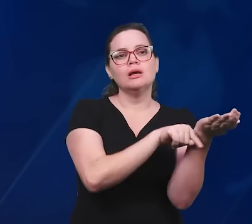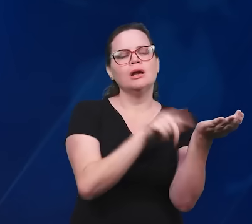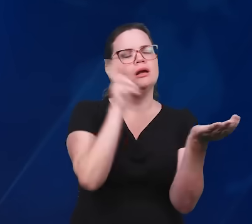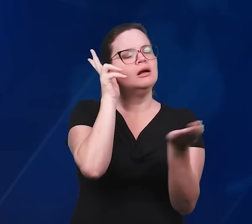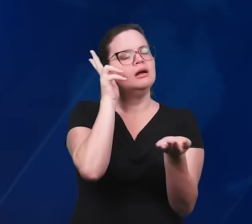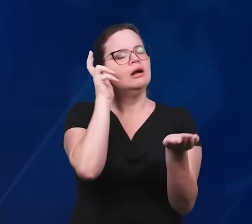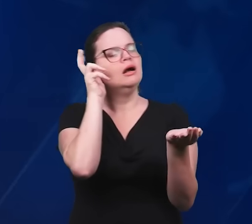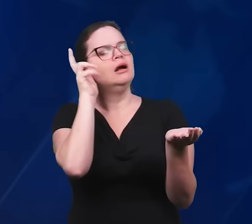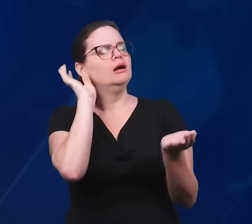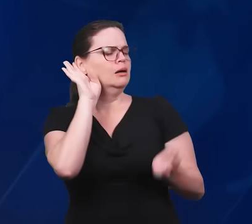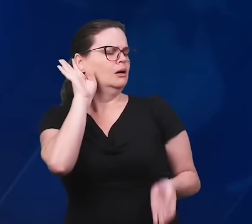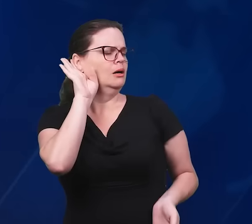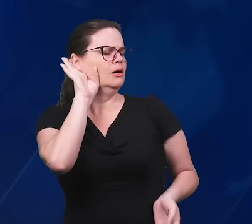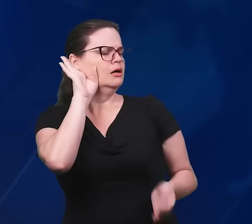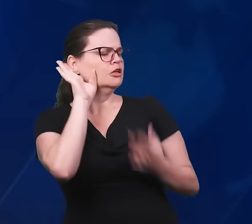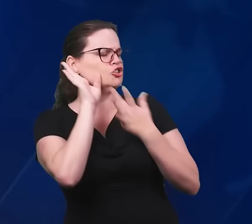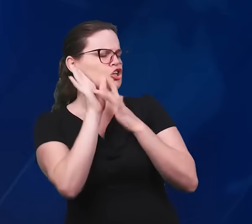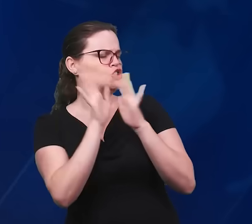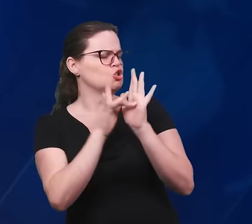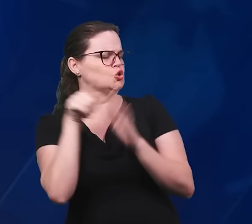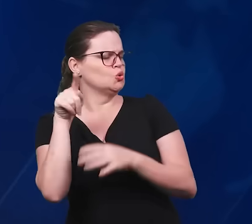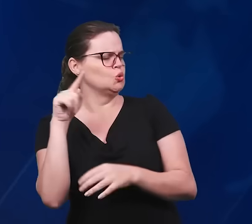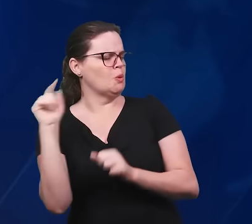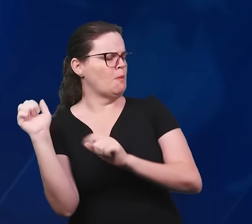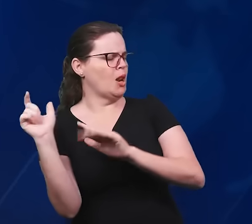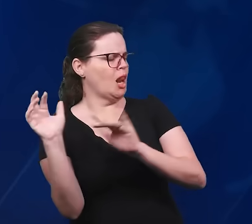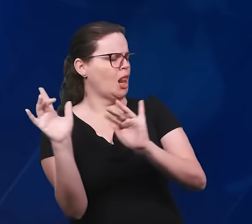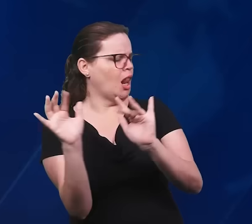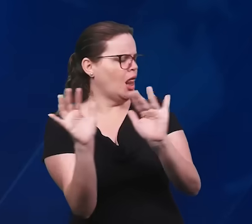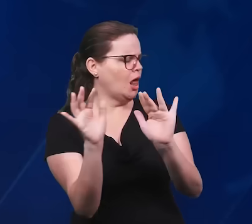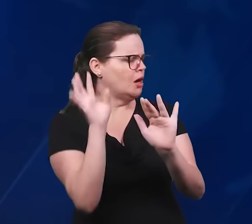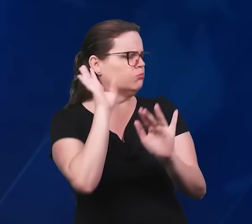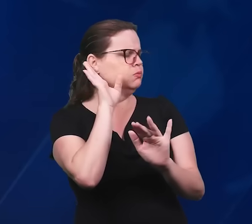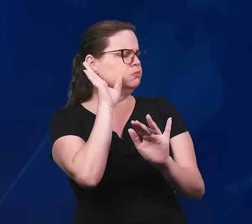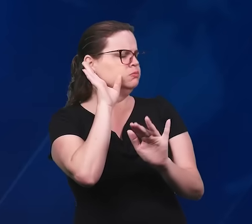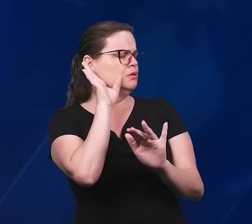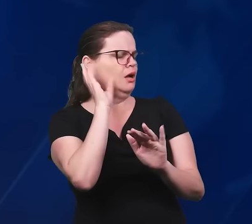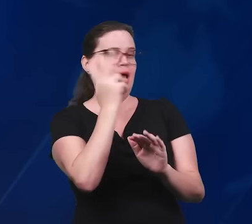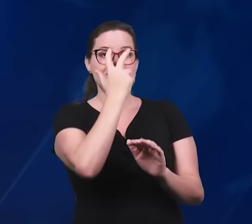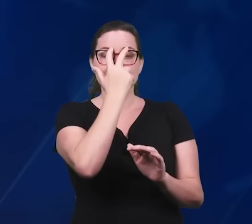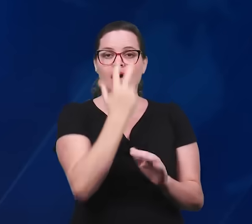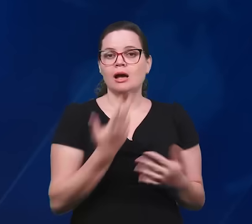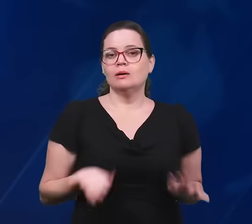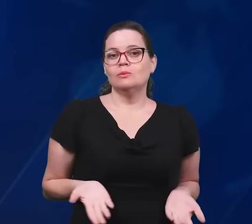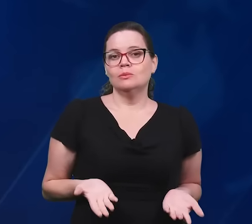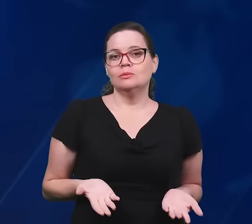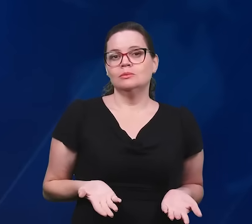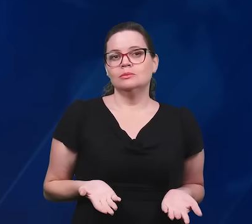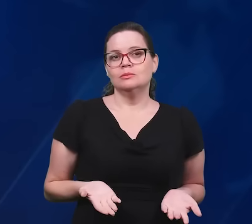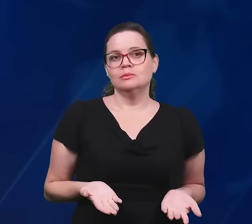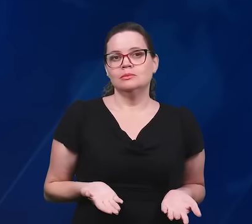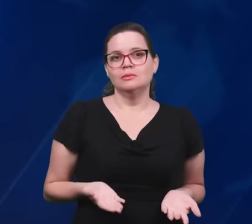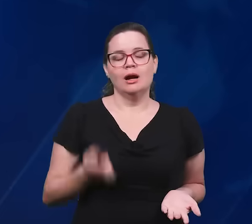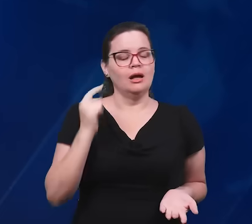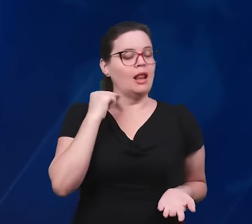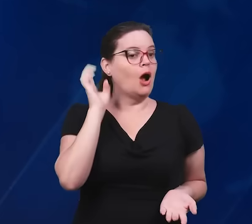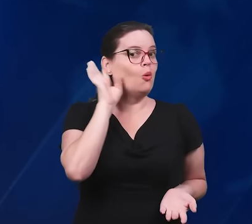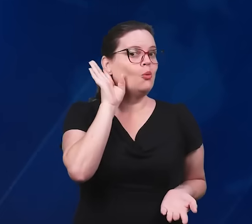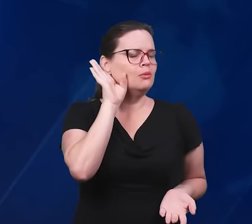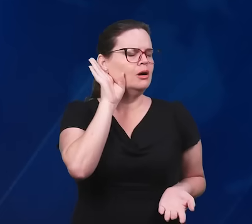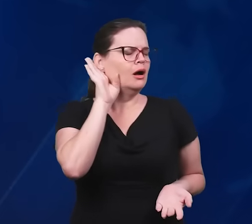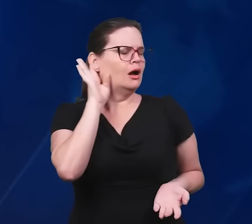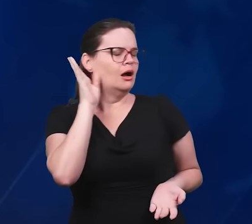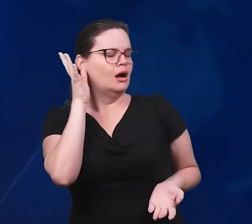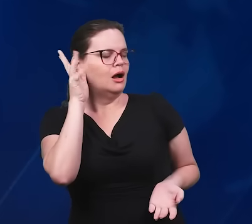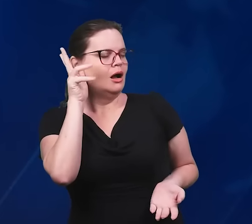estava passando por ali. E certamente, por ser cego, ele tinha ali a sua